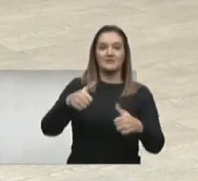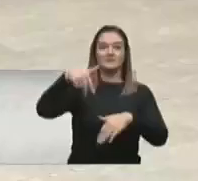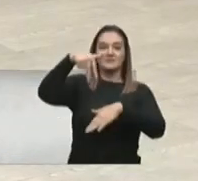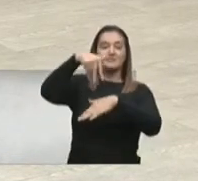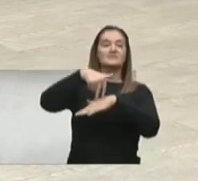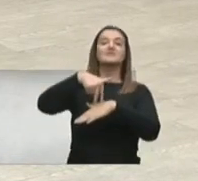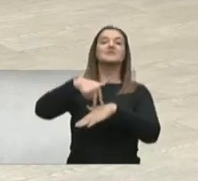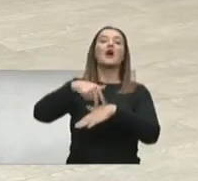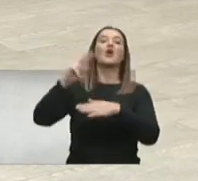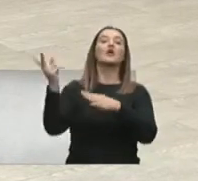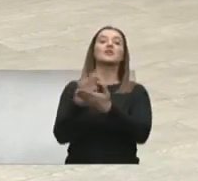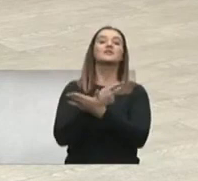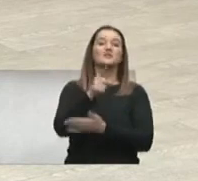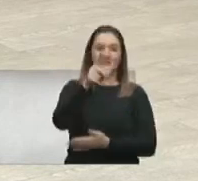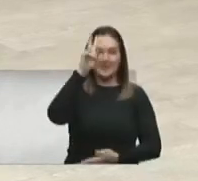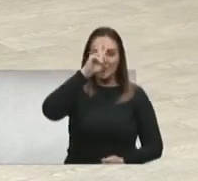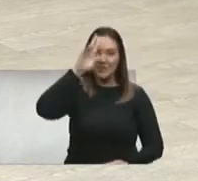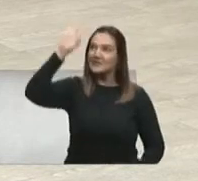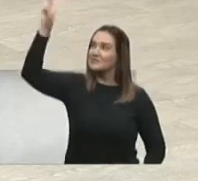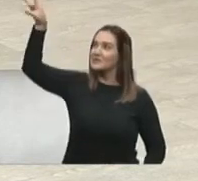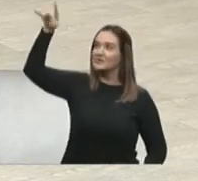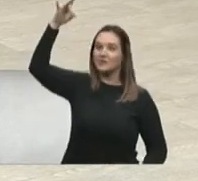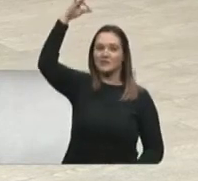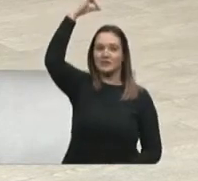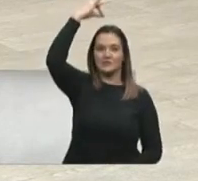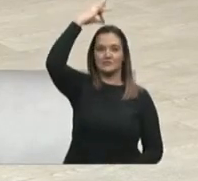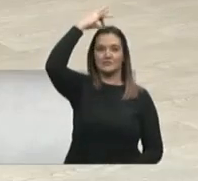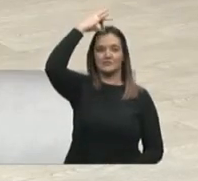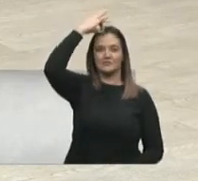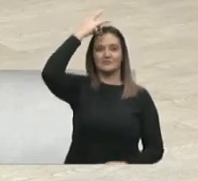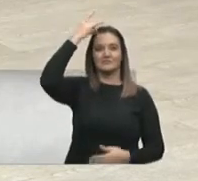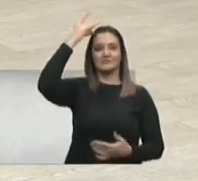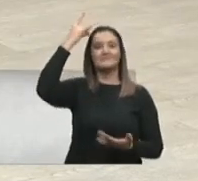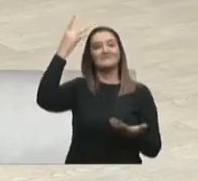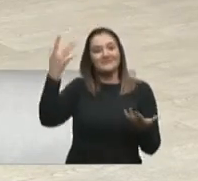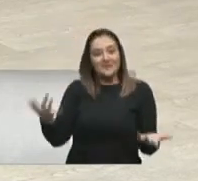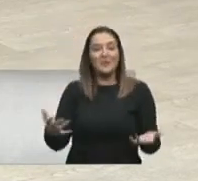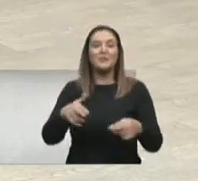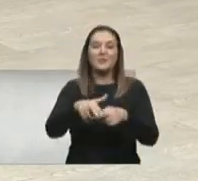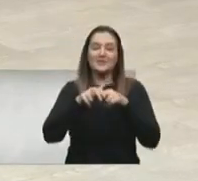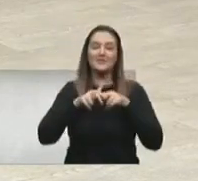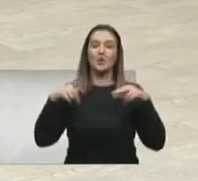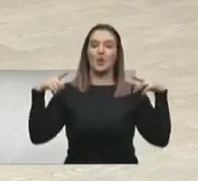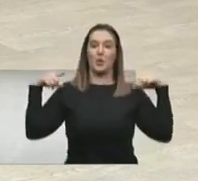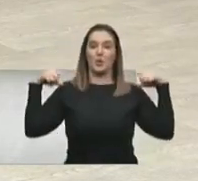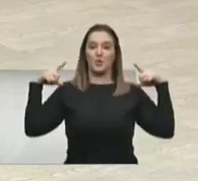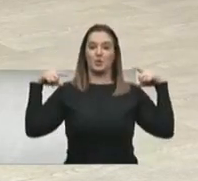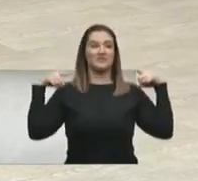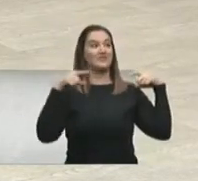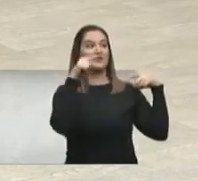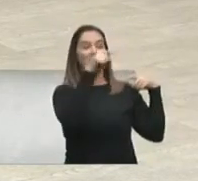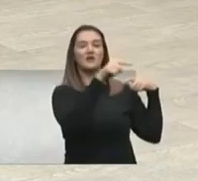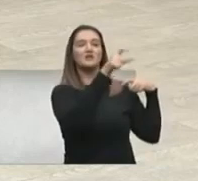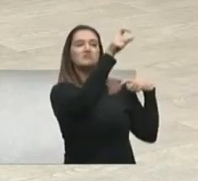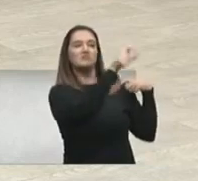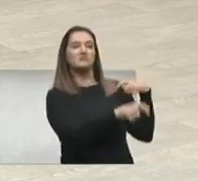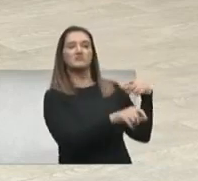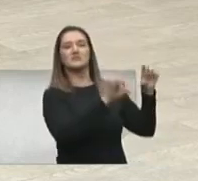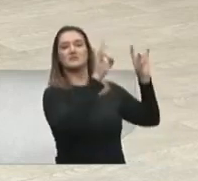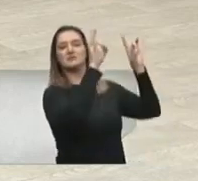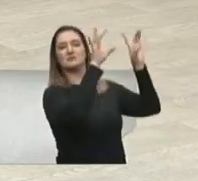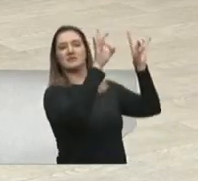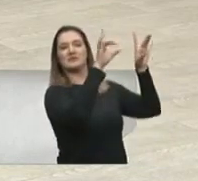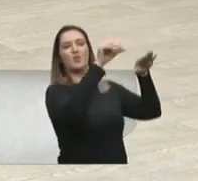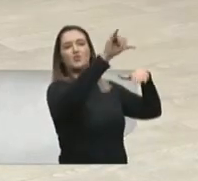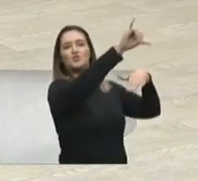recebeu o Espírito Santo. Ali Jesus foi ungido. Você percebe que Lúcifer era um querubim da guarda ungido.